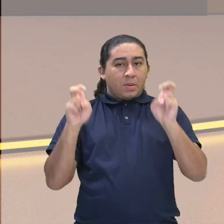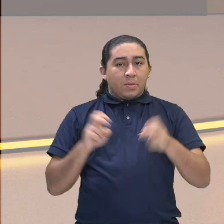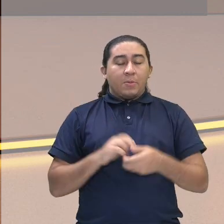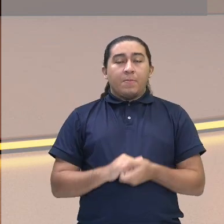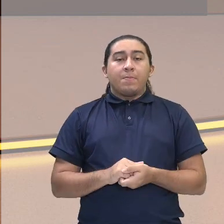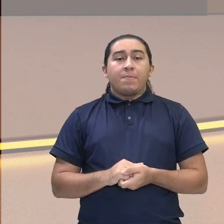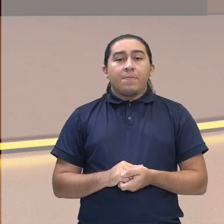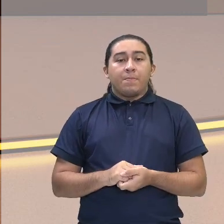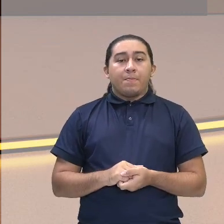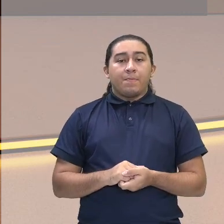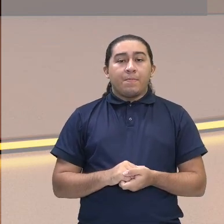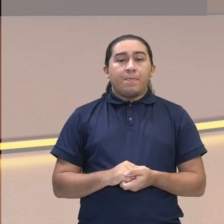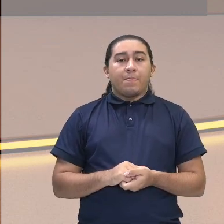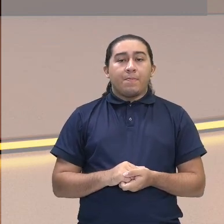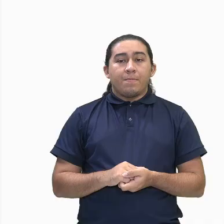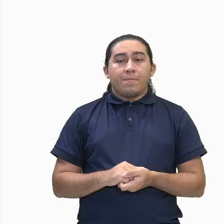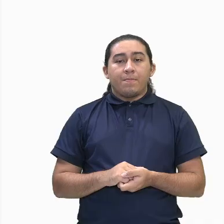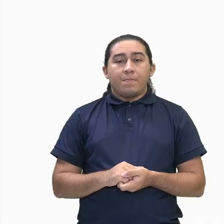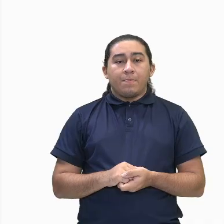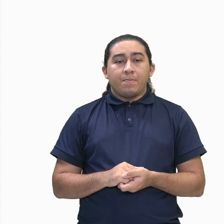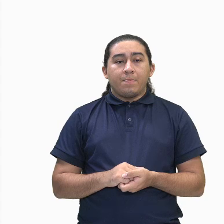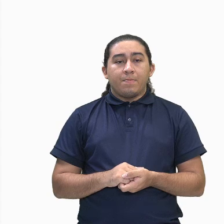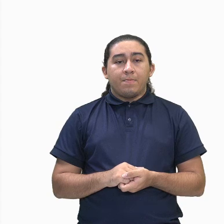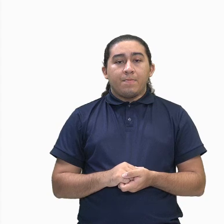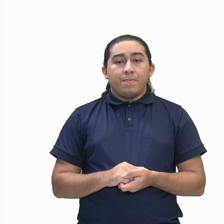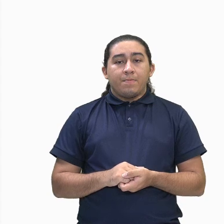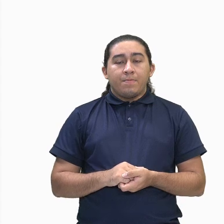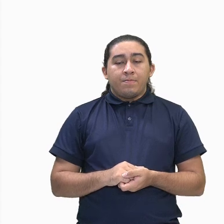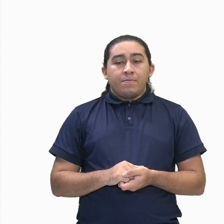bom? Cultura.